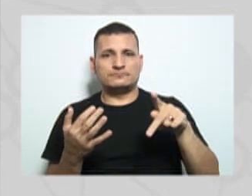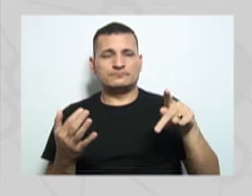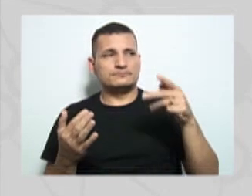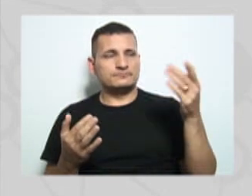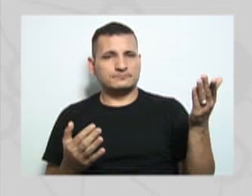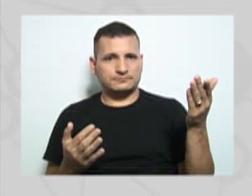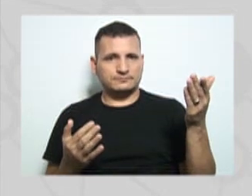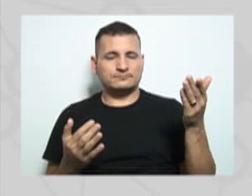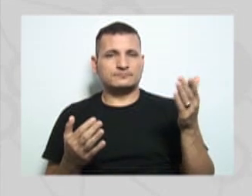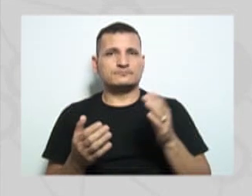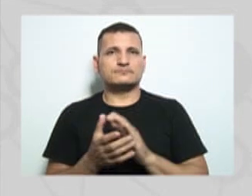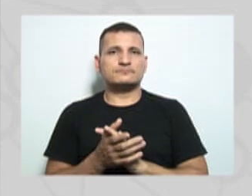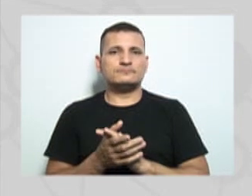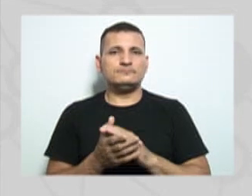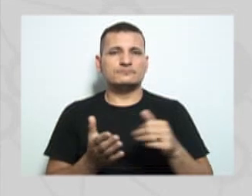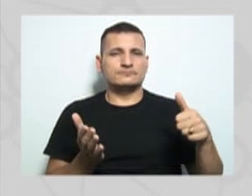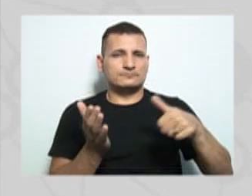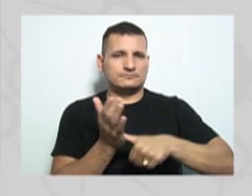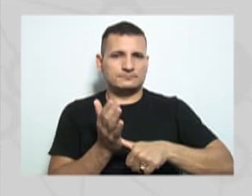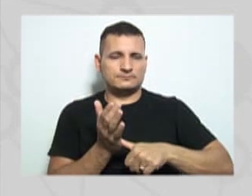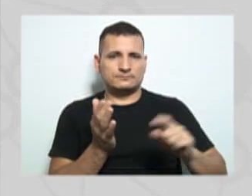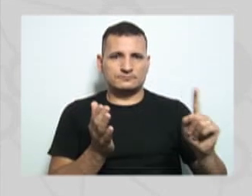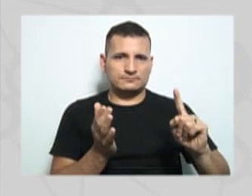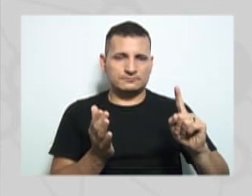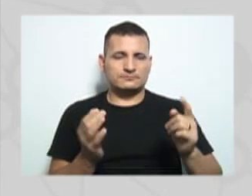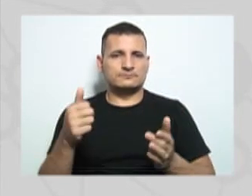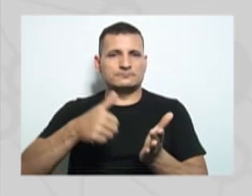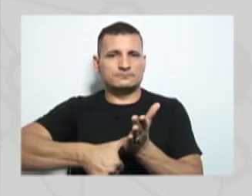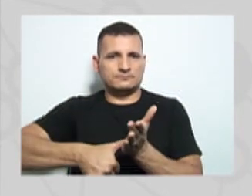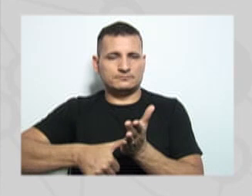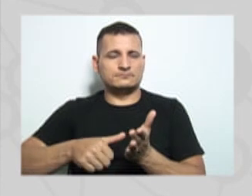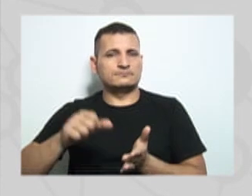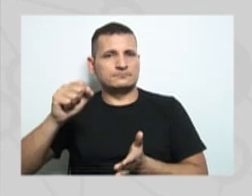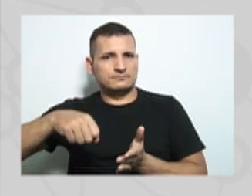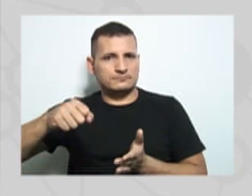com relação aos atos cooperados e os atos não cooperados.